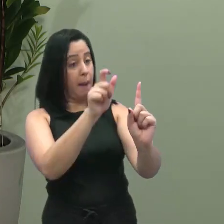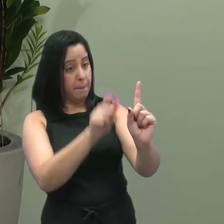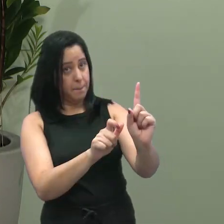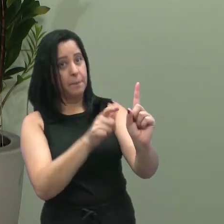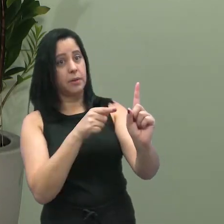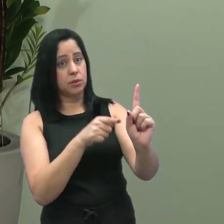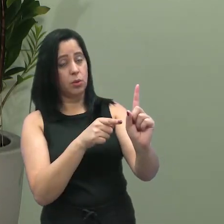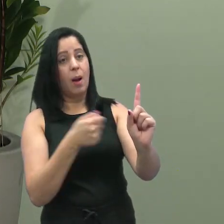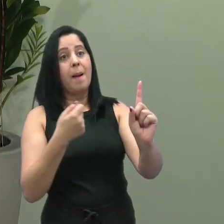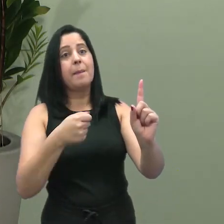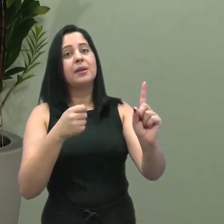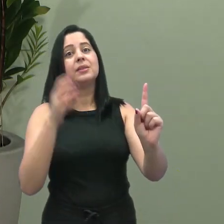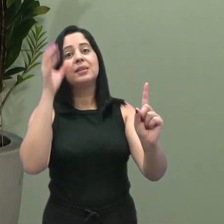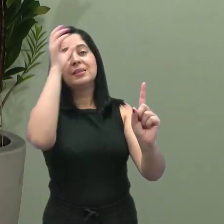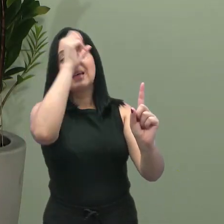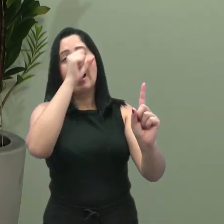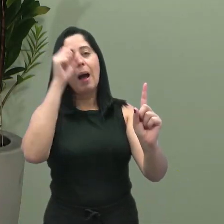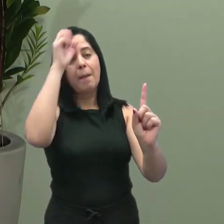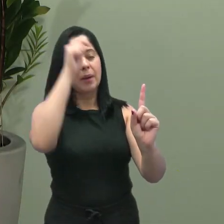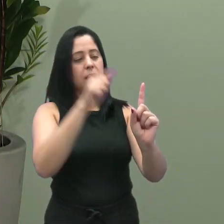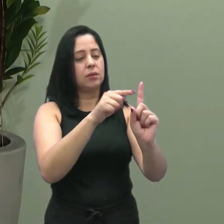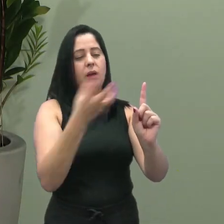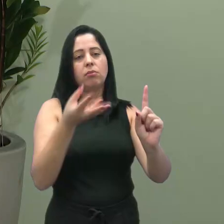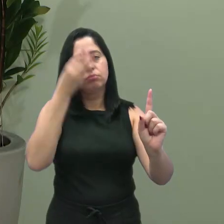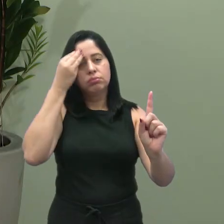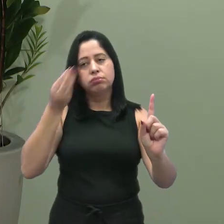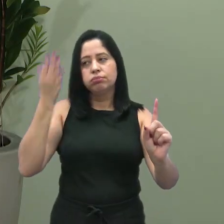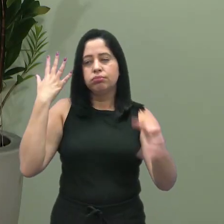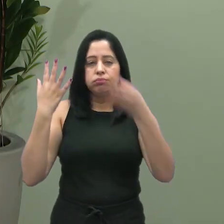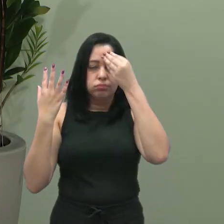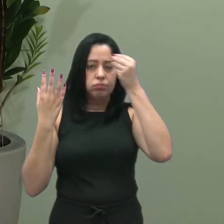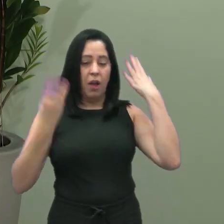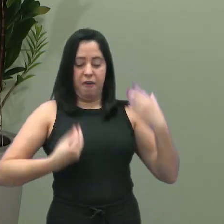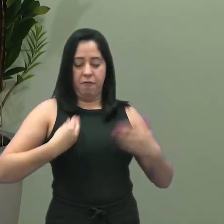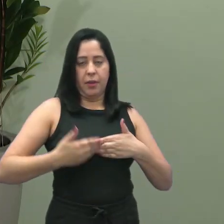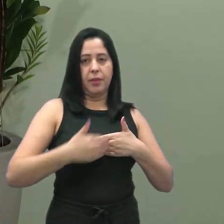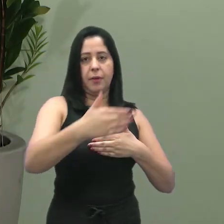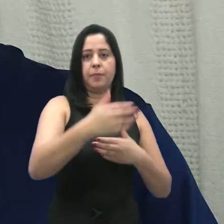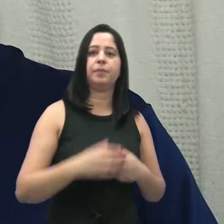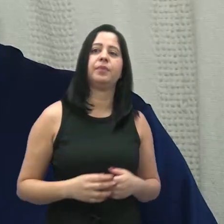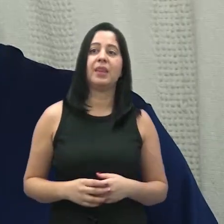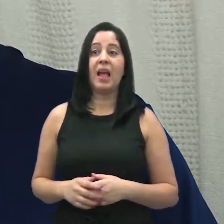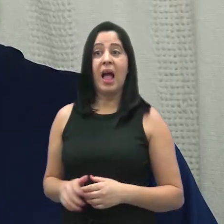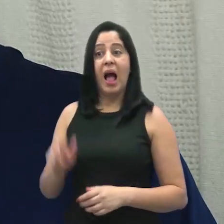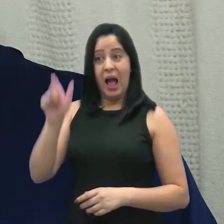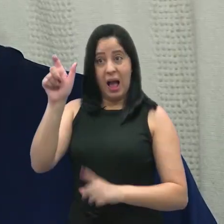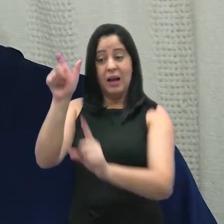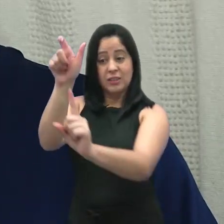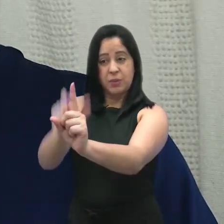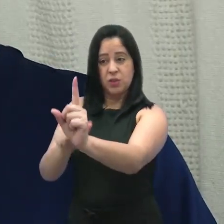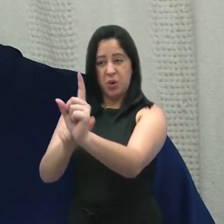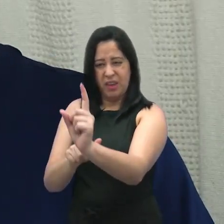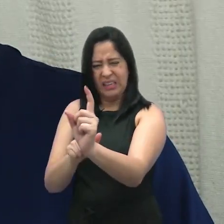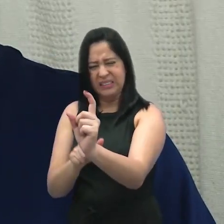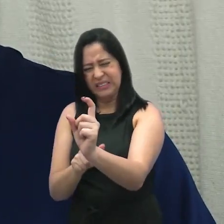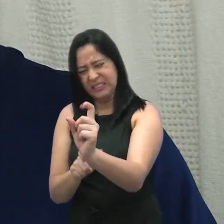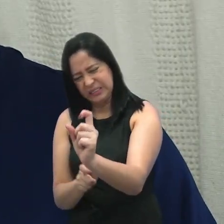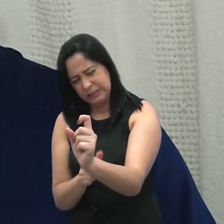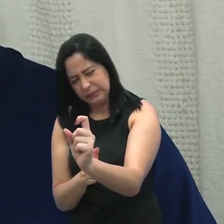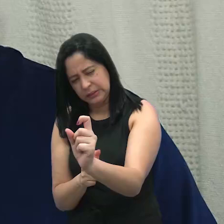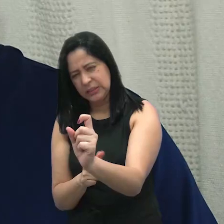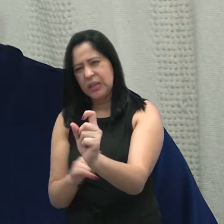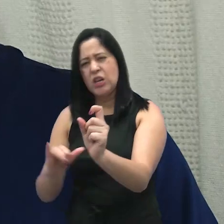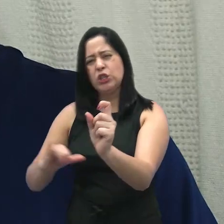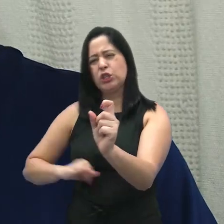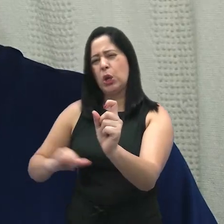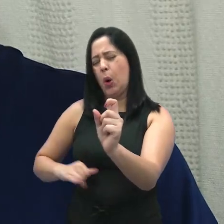pessoa tem que aprender a deixar isso de lado e seguir com a vida dela. As pessoas chegam aqui completamente